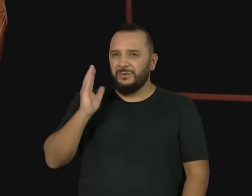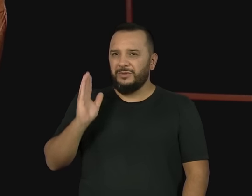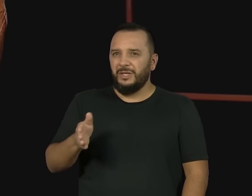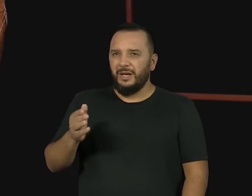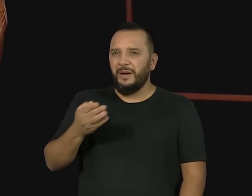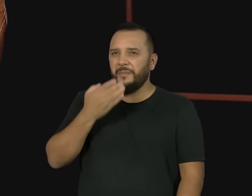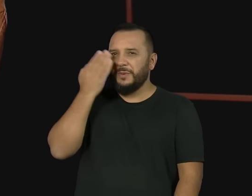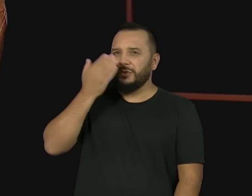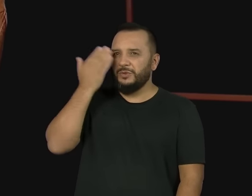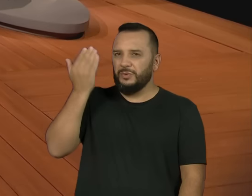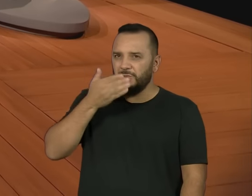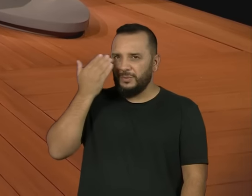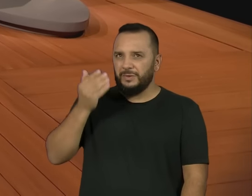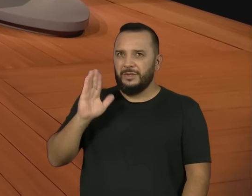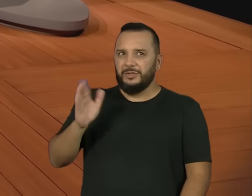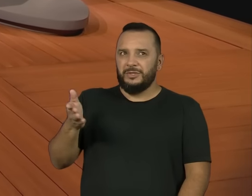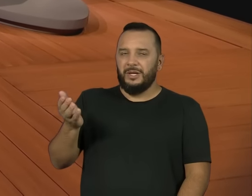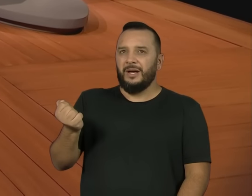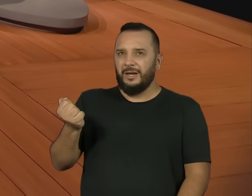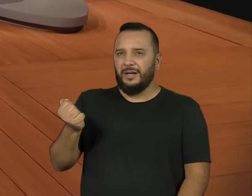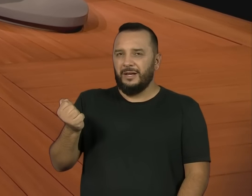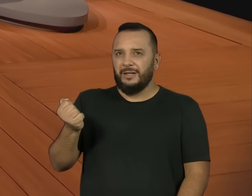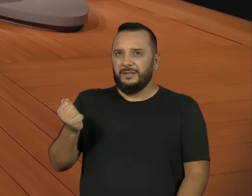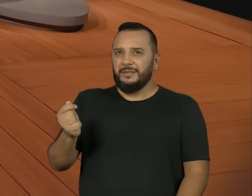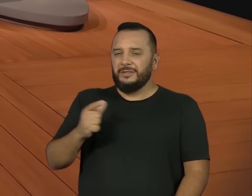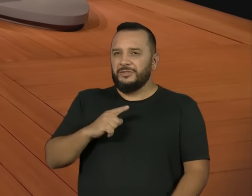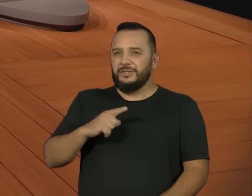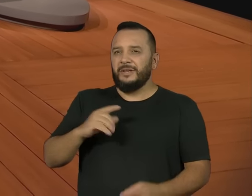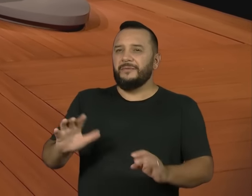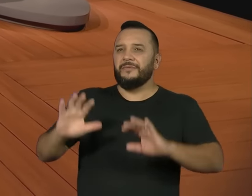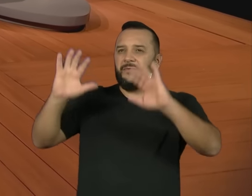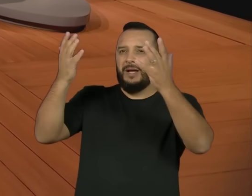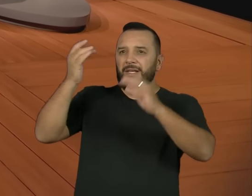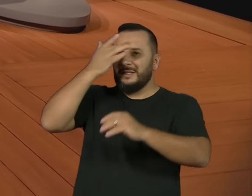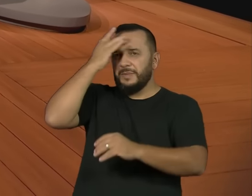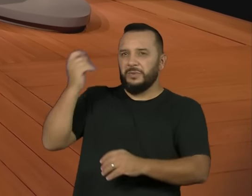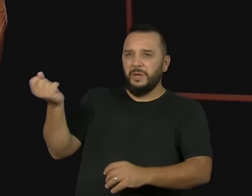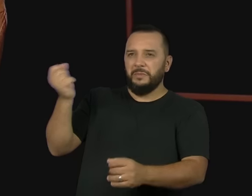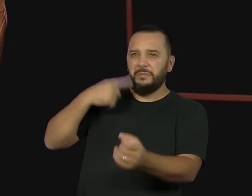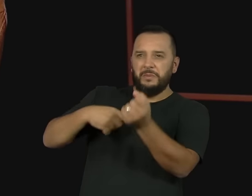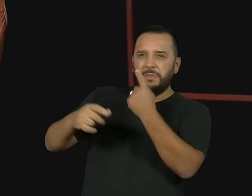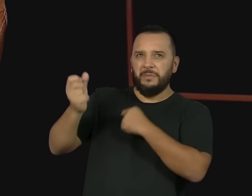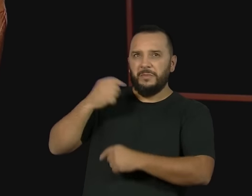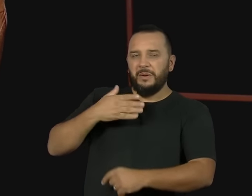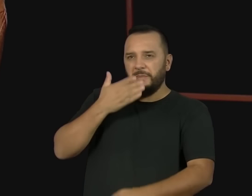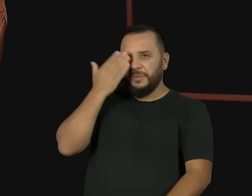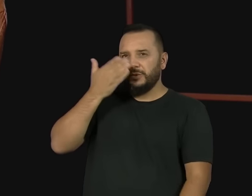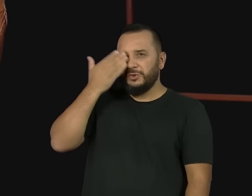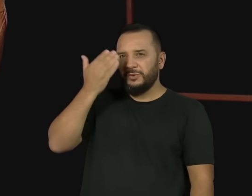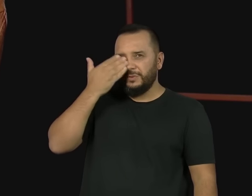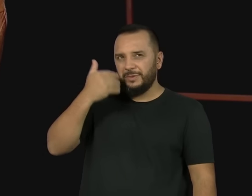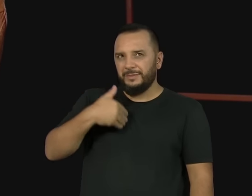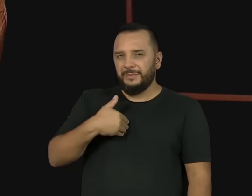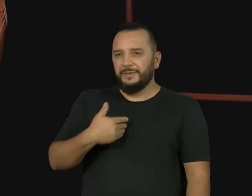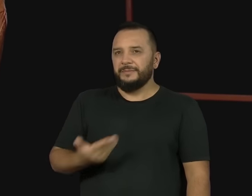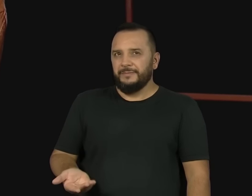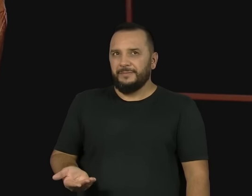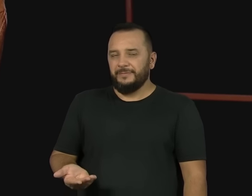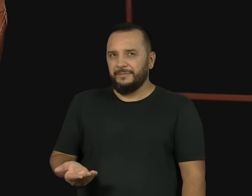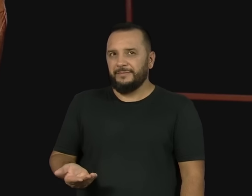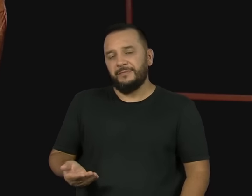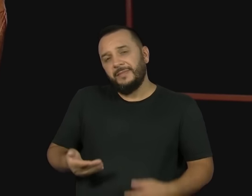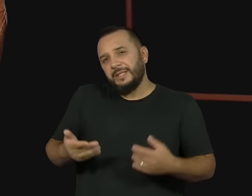prostituta. No meio de um coquetel, eu levei um susto, disse, será? Acho que não. Nossa.